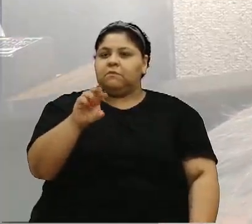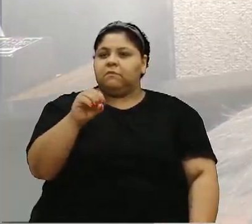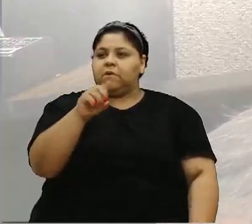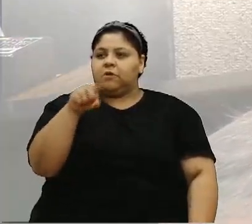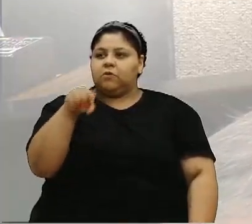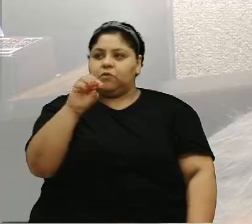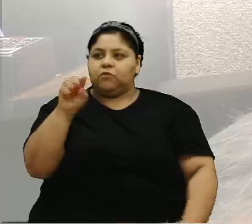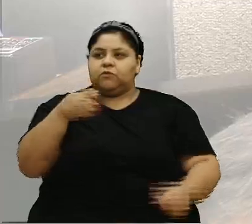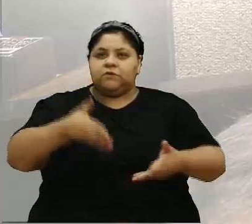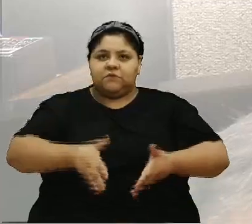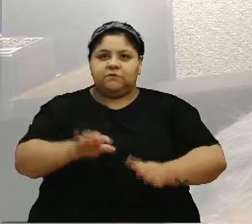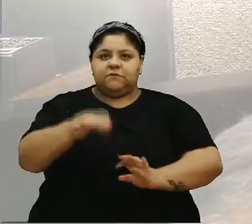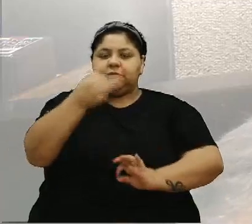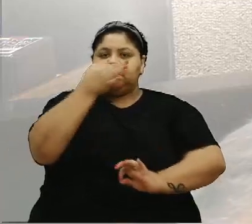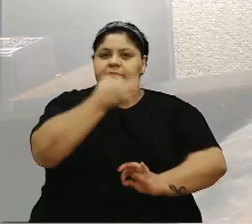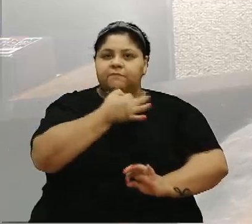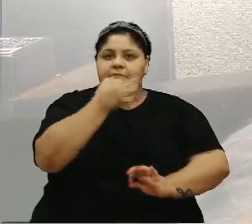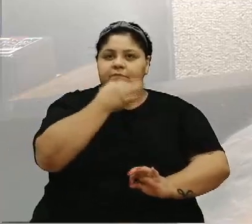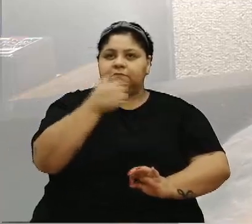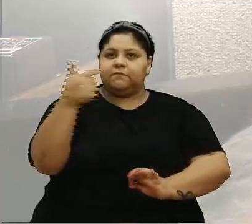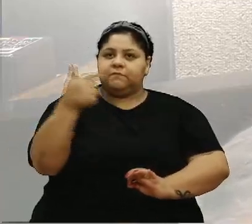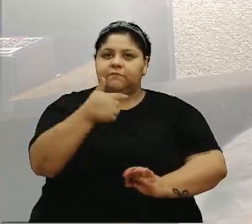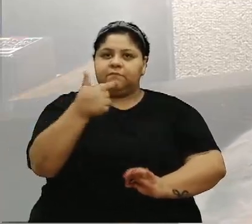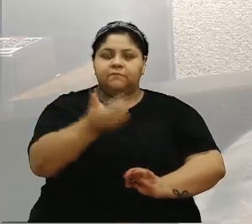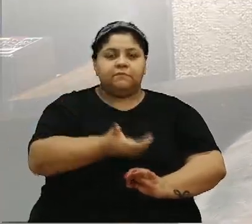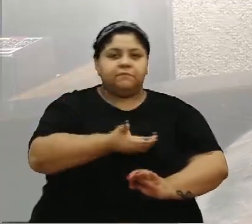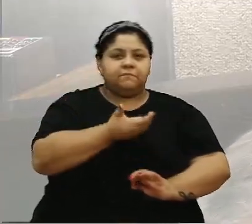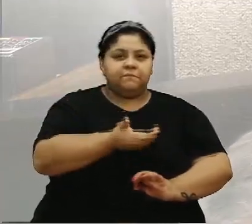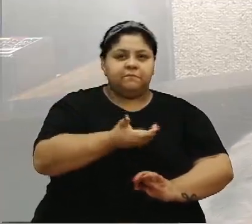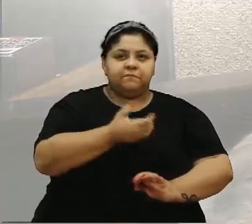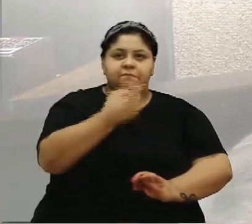Sul, nascida em